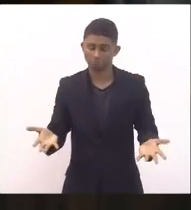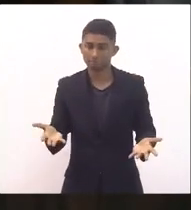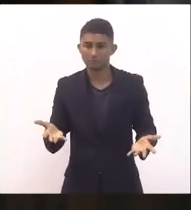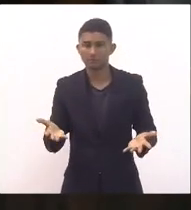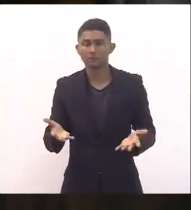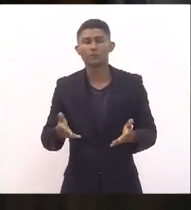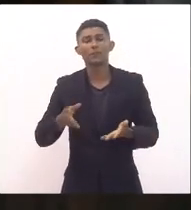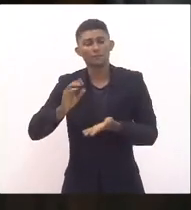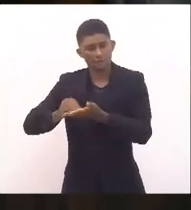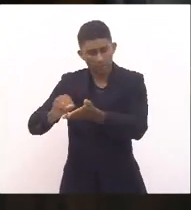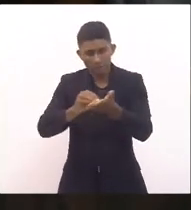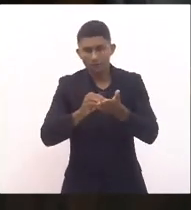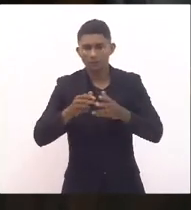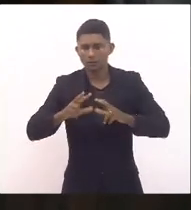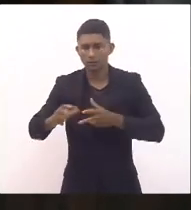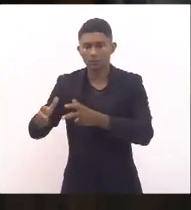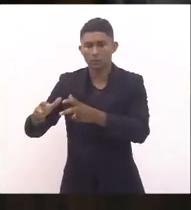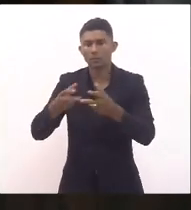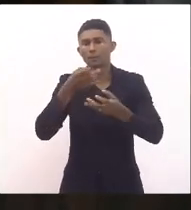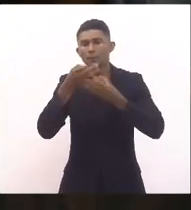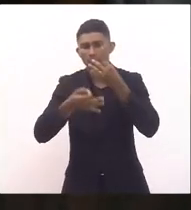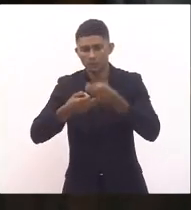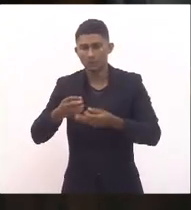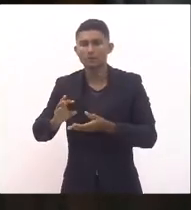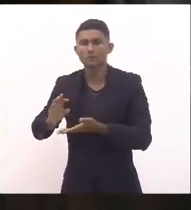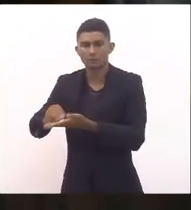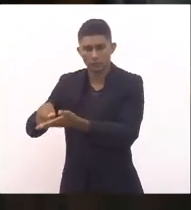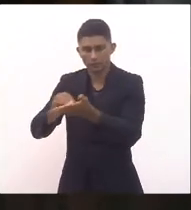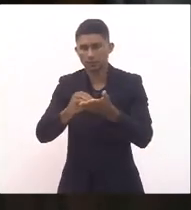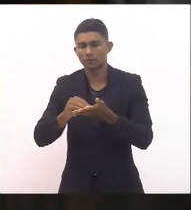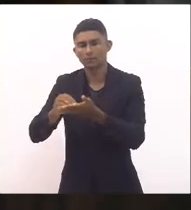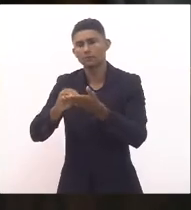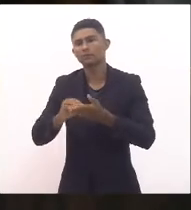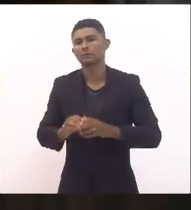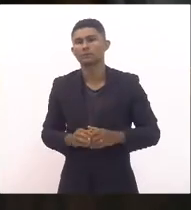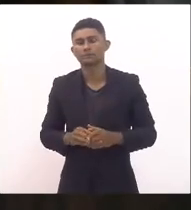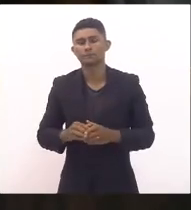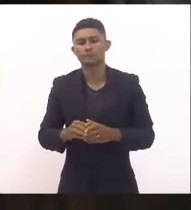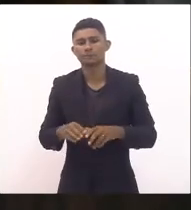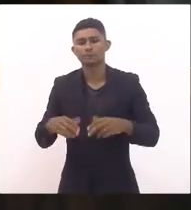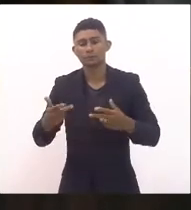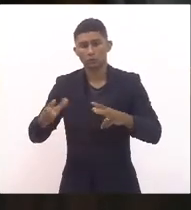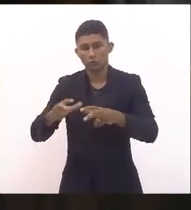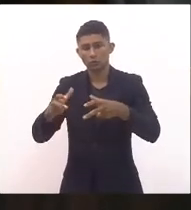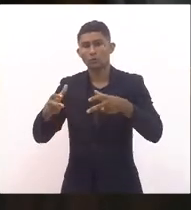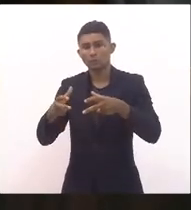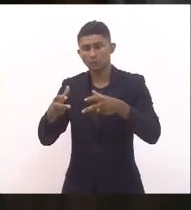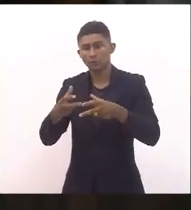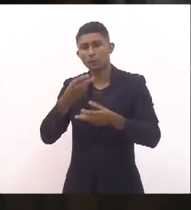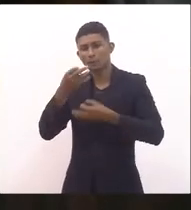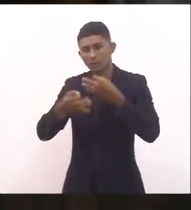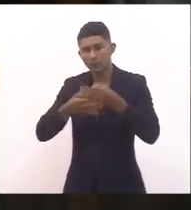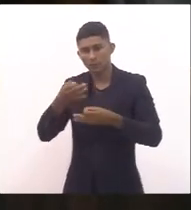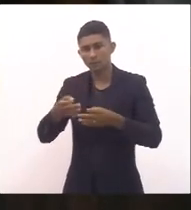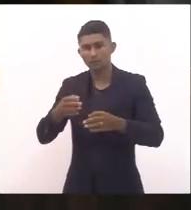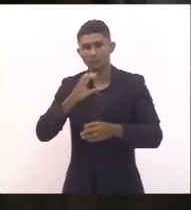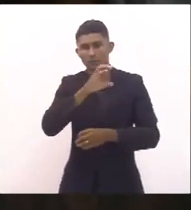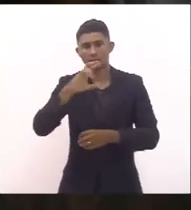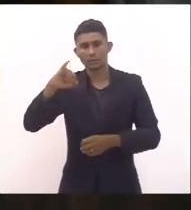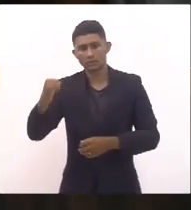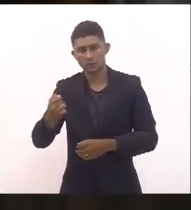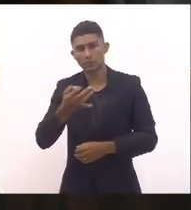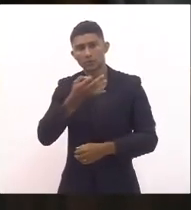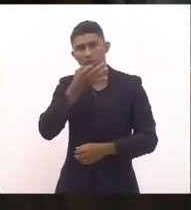de Constituição e Justiça e de Esporte e Lazer. Para emitir parecer pela Comissão de Constituição e Justiça,